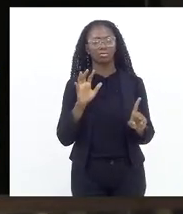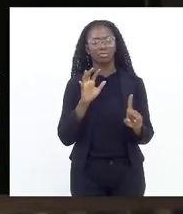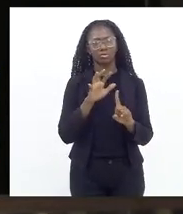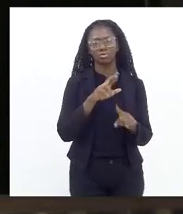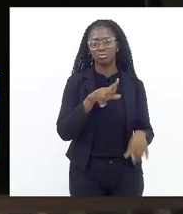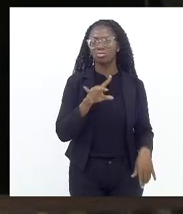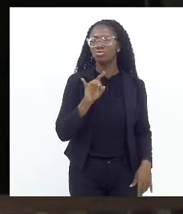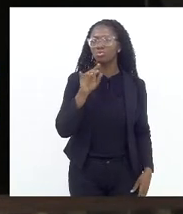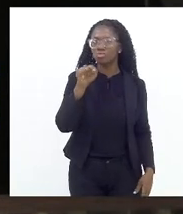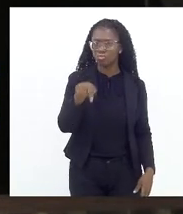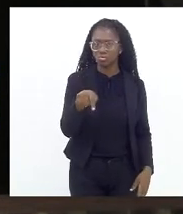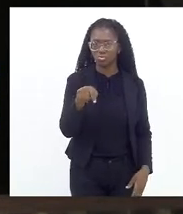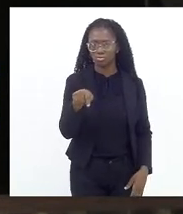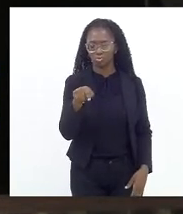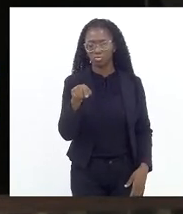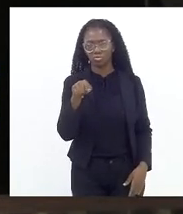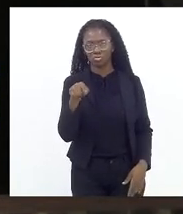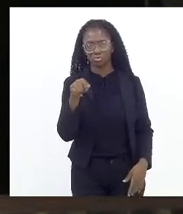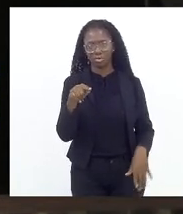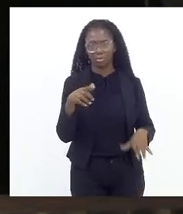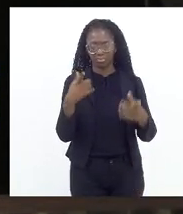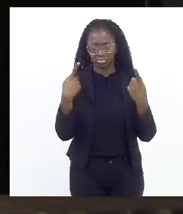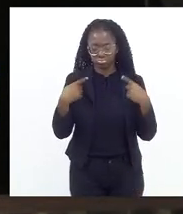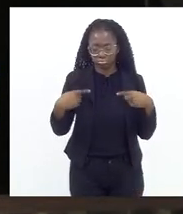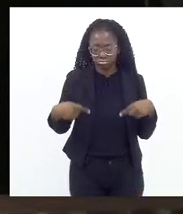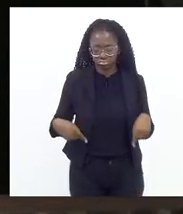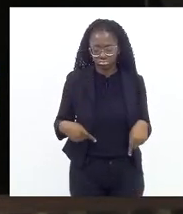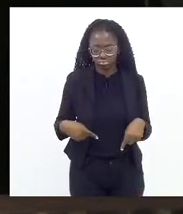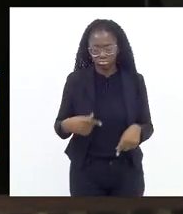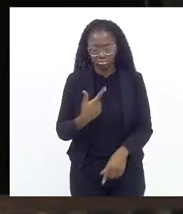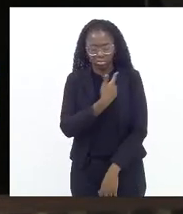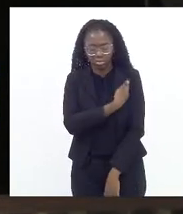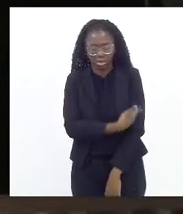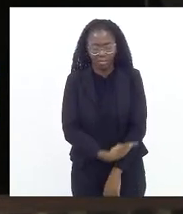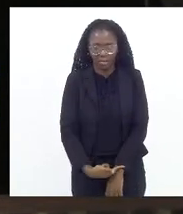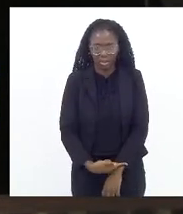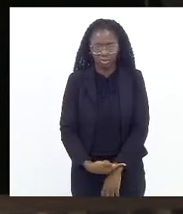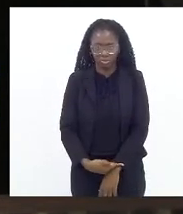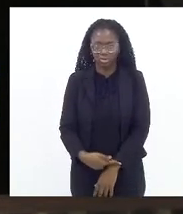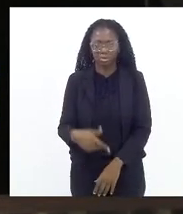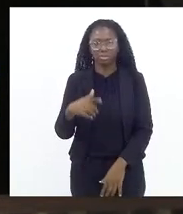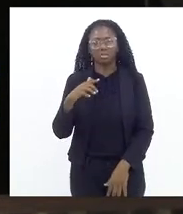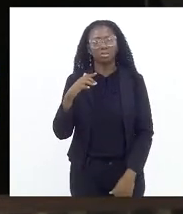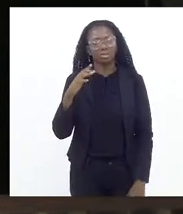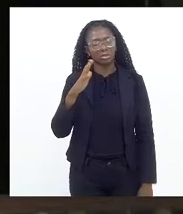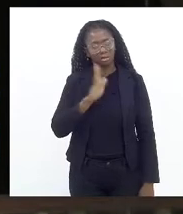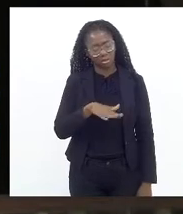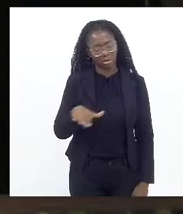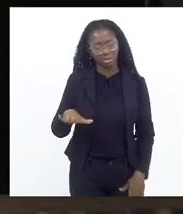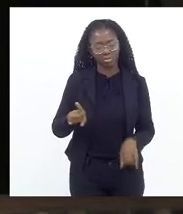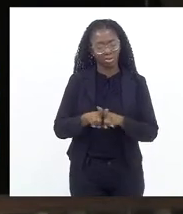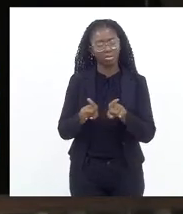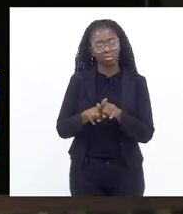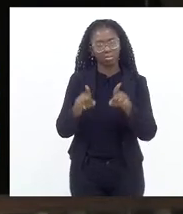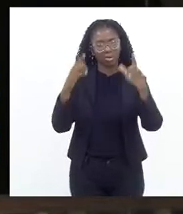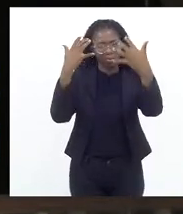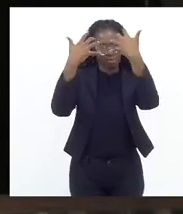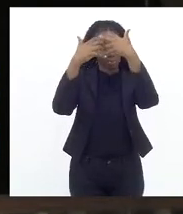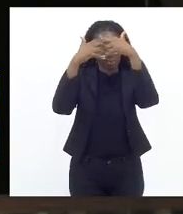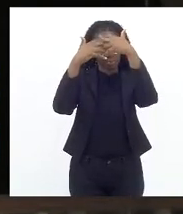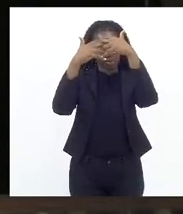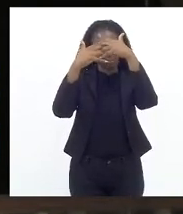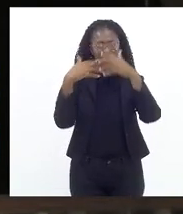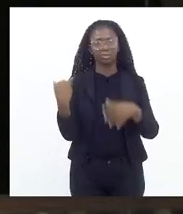o temperamento e a personalidade da criança, mas também impacta seu crescimento cognitivo.